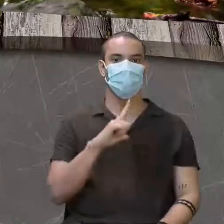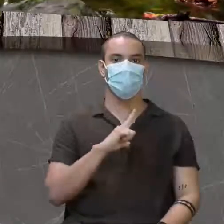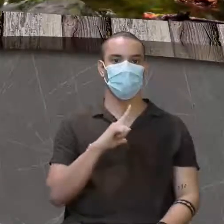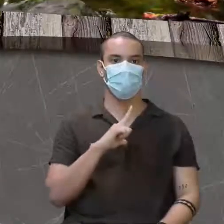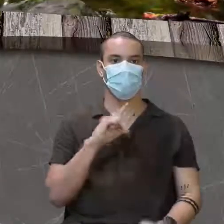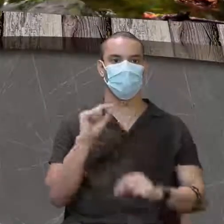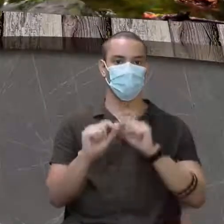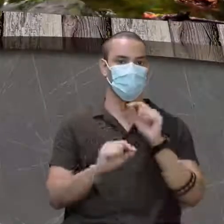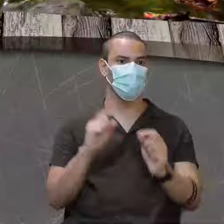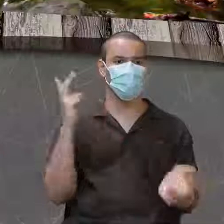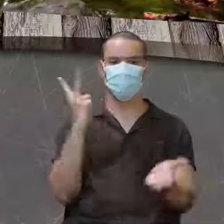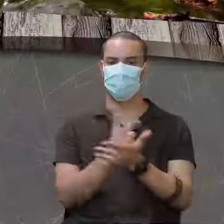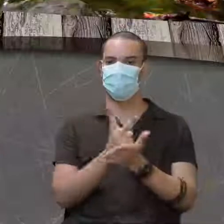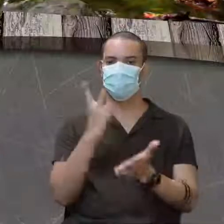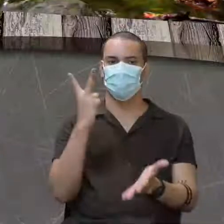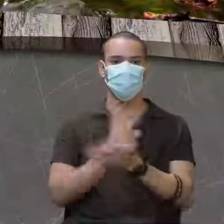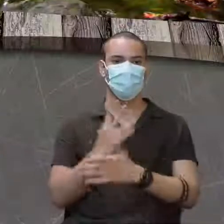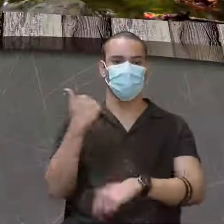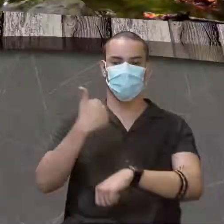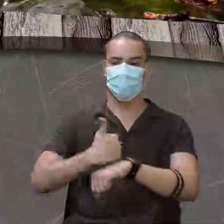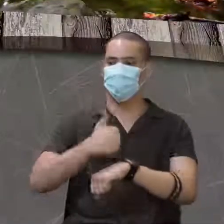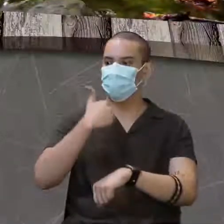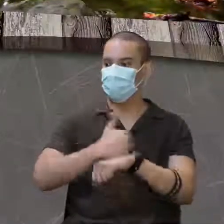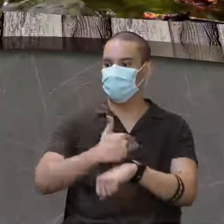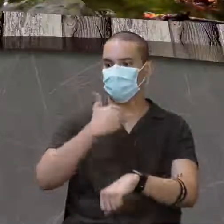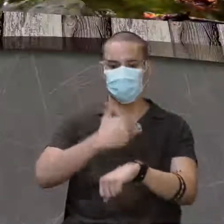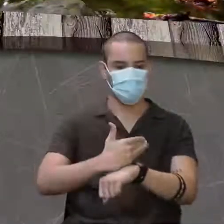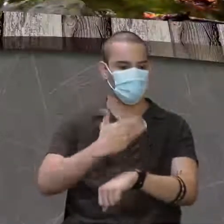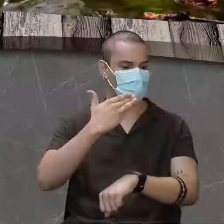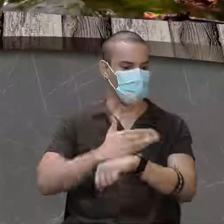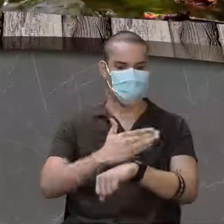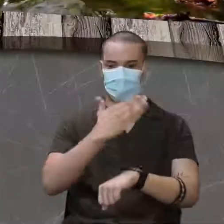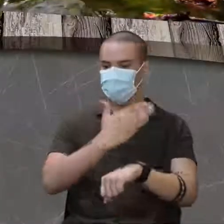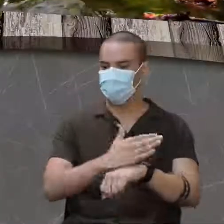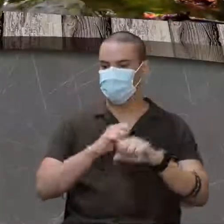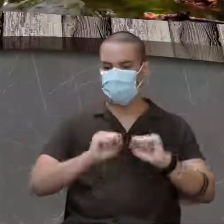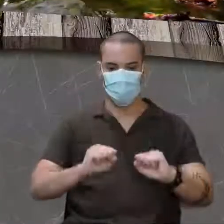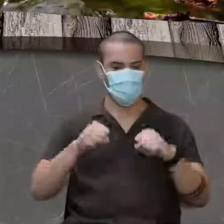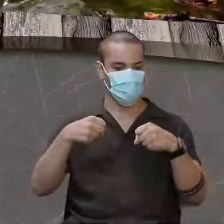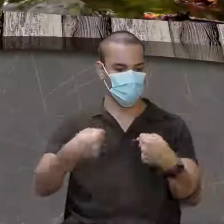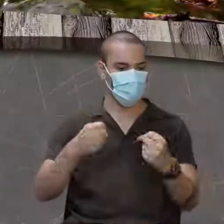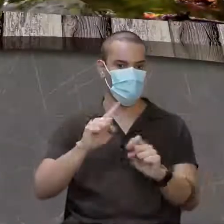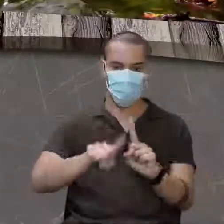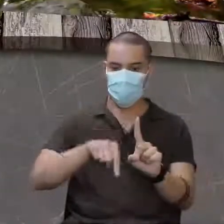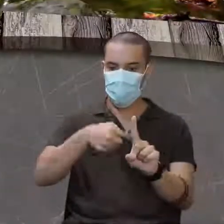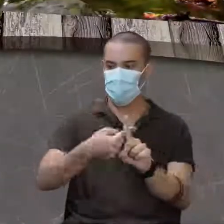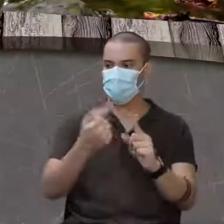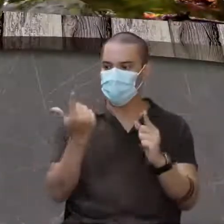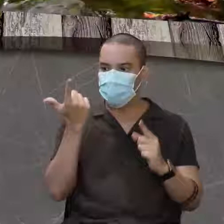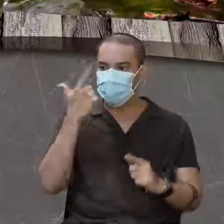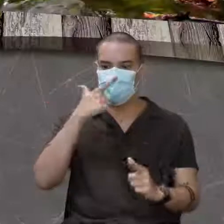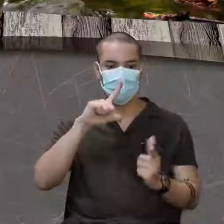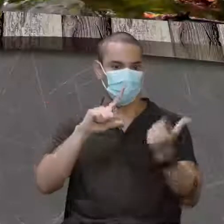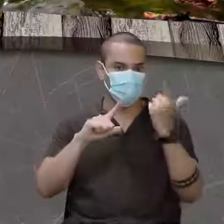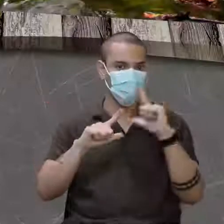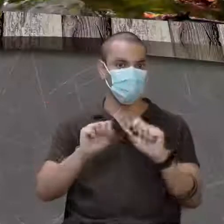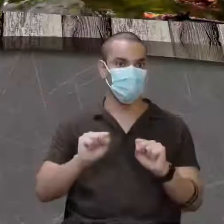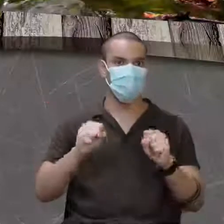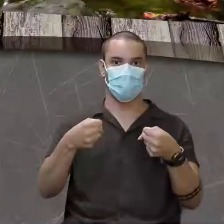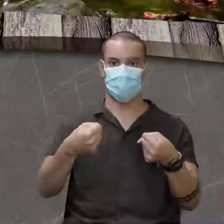estarem se renovando, se recuperando, se esforçando para se manter